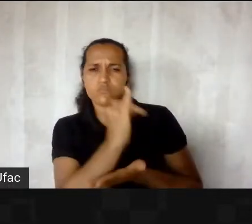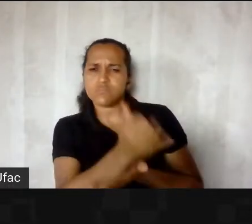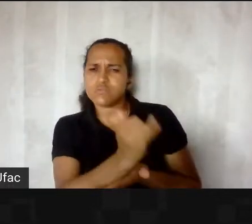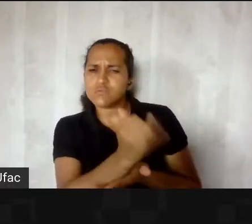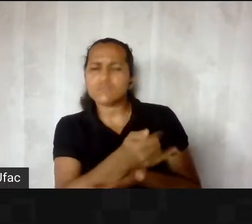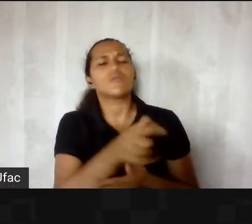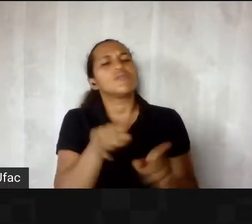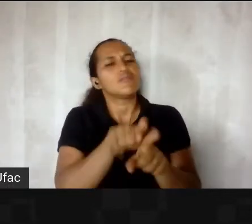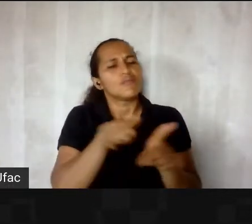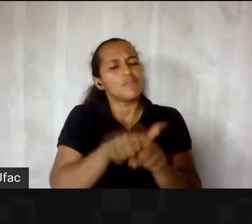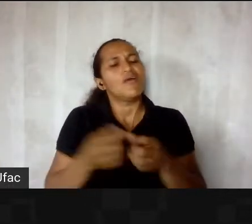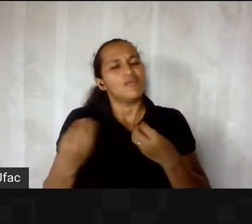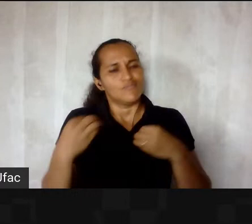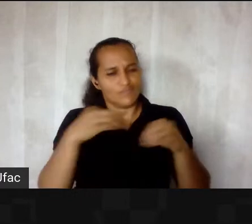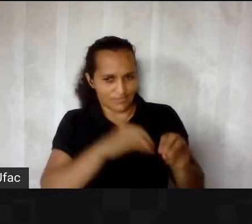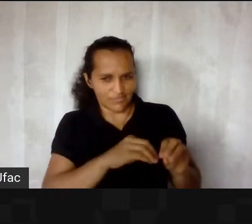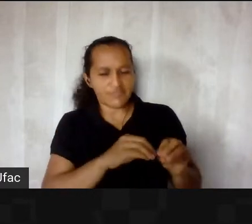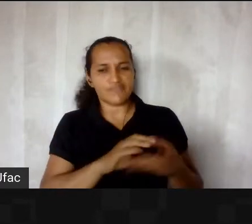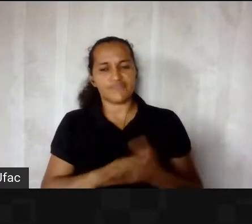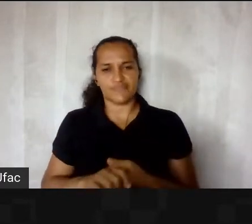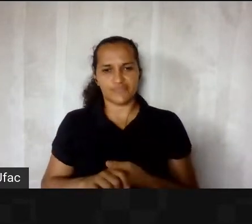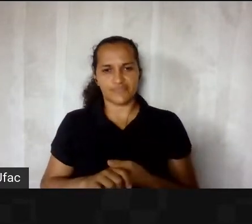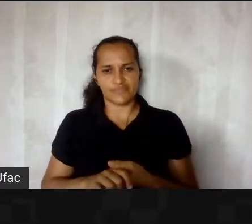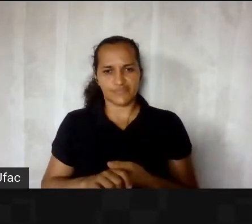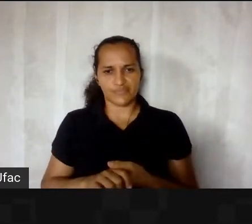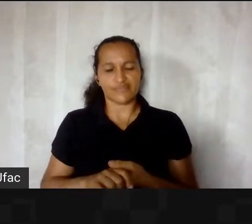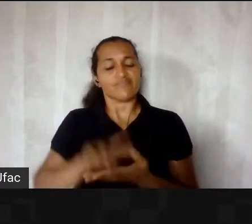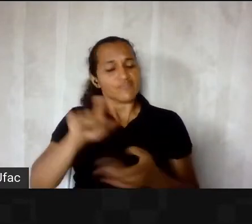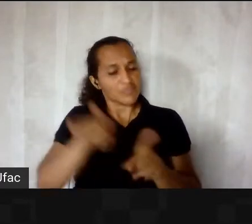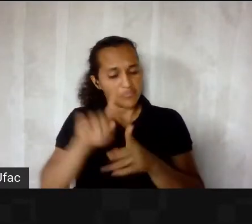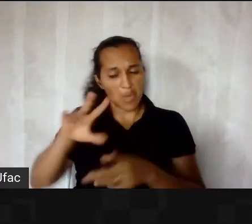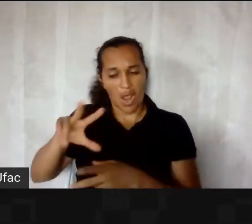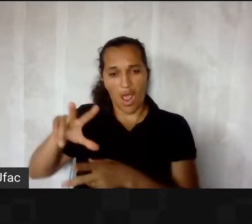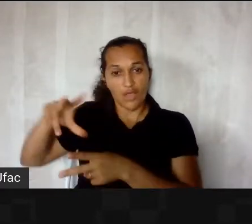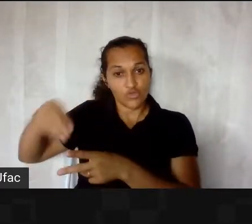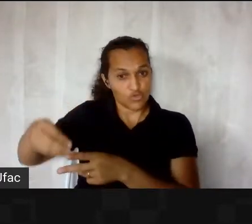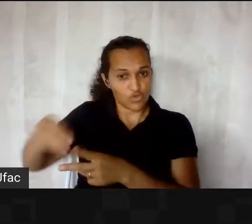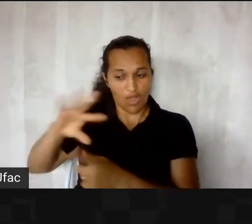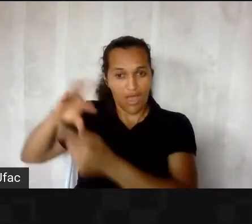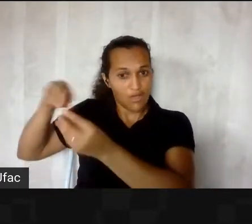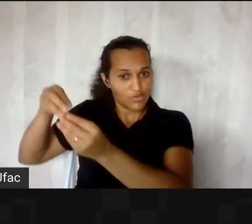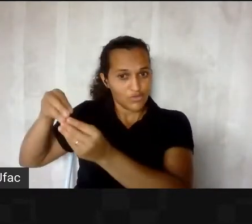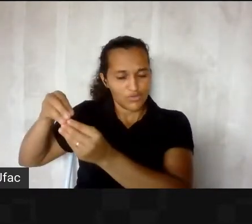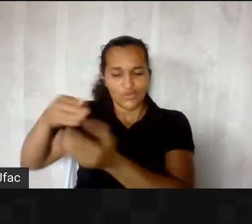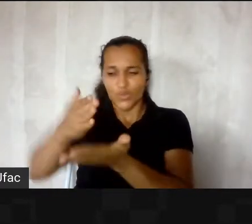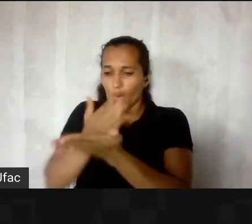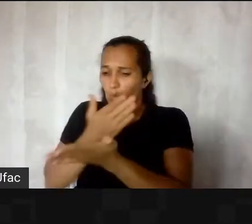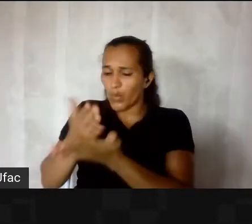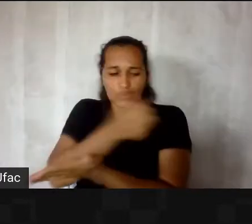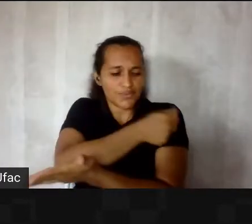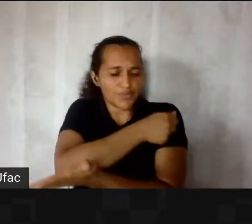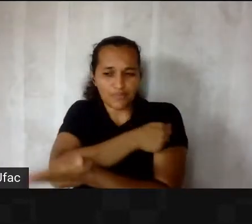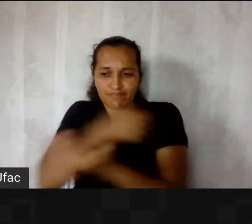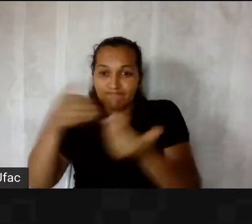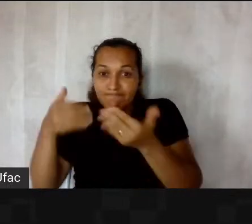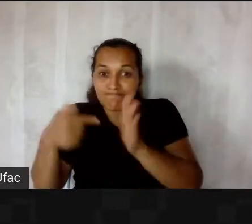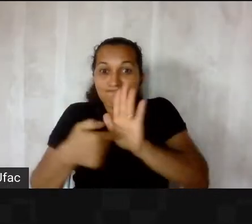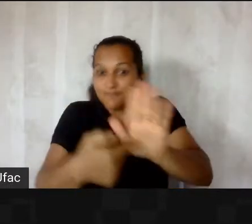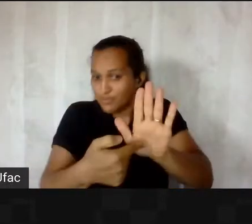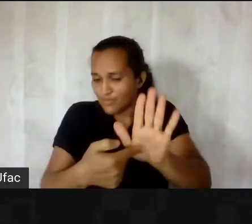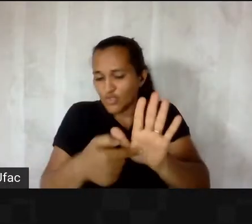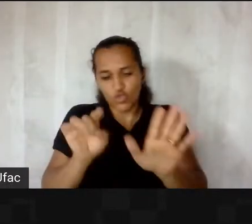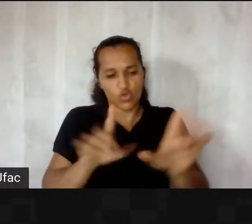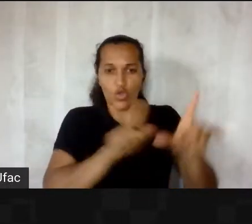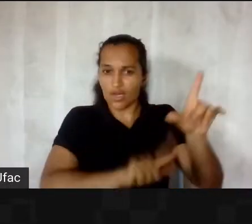despertar a veia artística de alguns alunos do curso. Não só de letras,